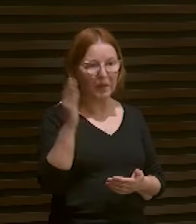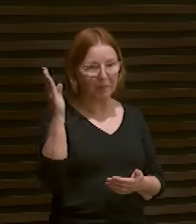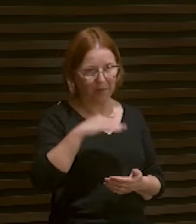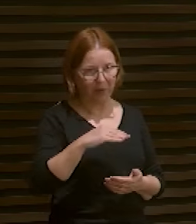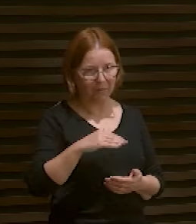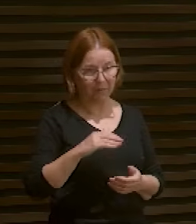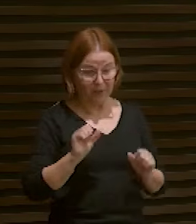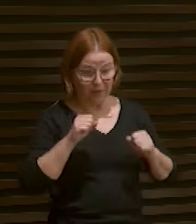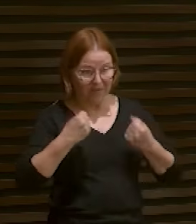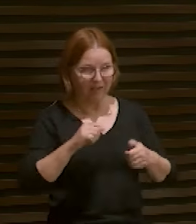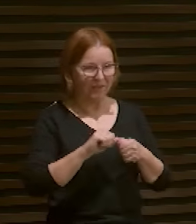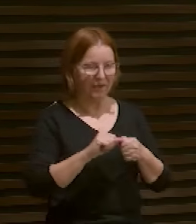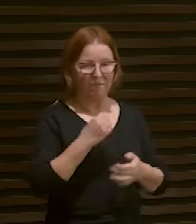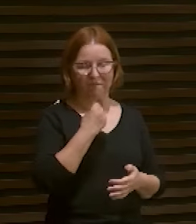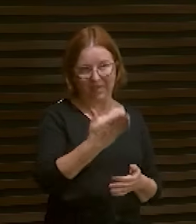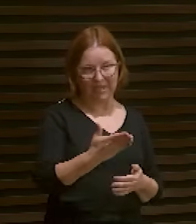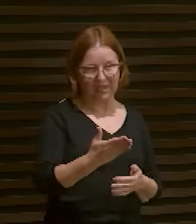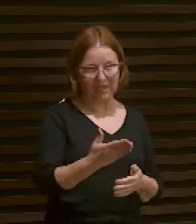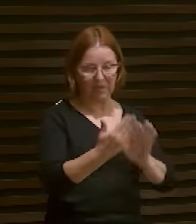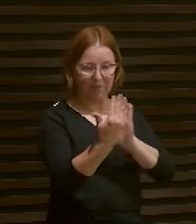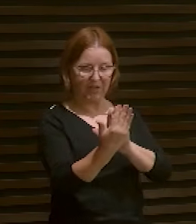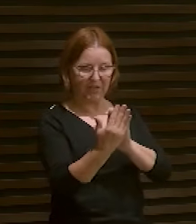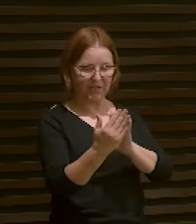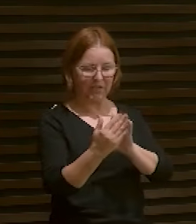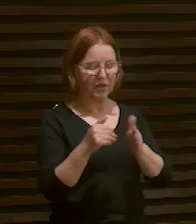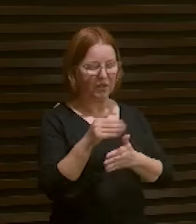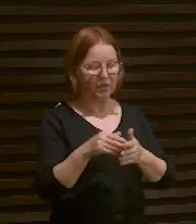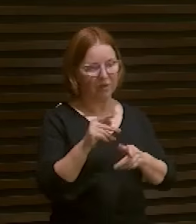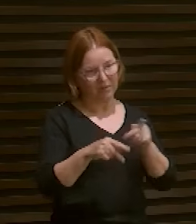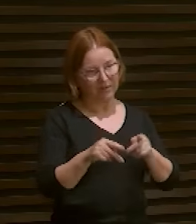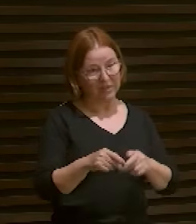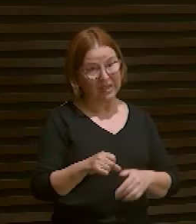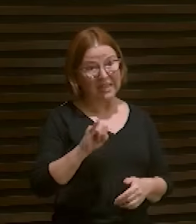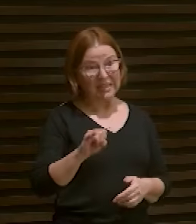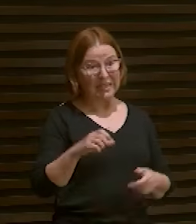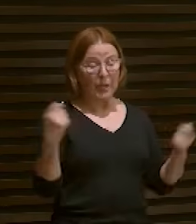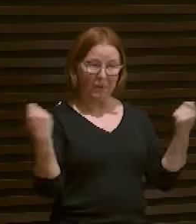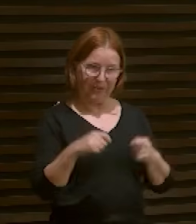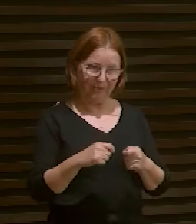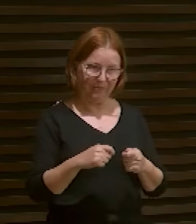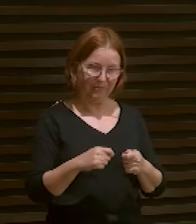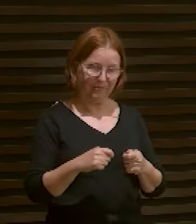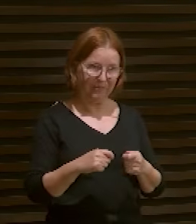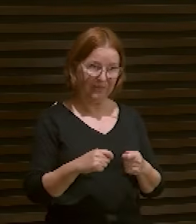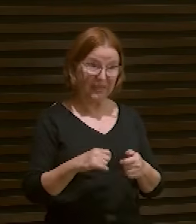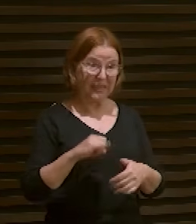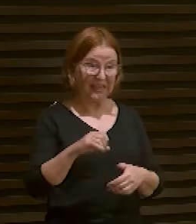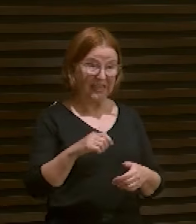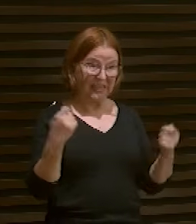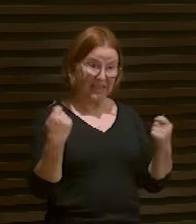esforçai-vos por fazer o bem, perante todos os homens, se possível, quanto depender de